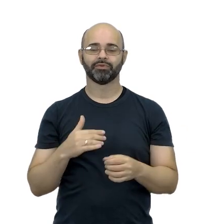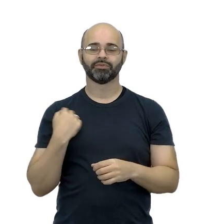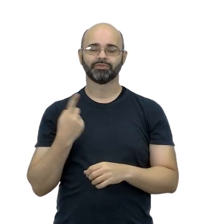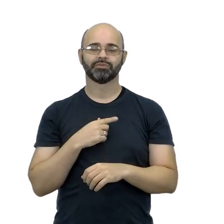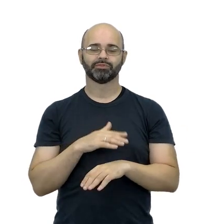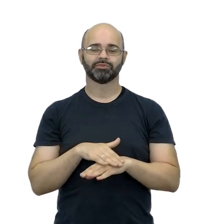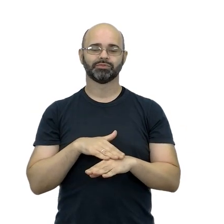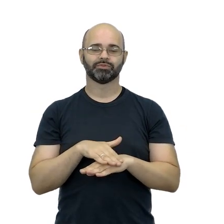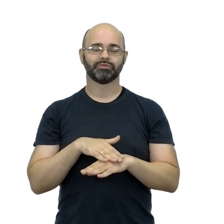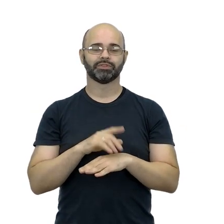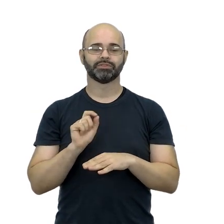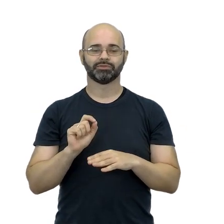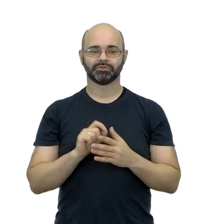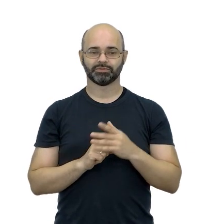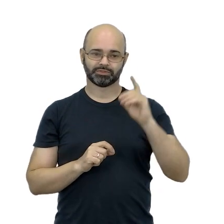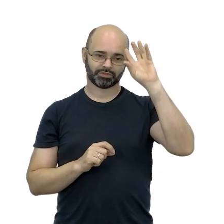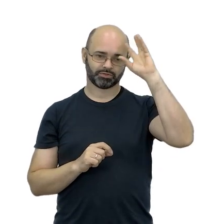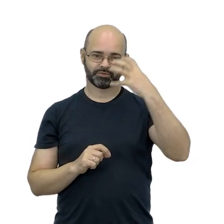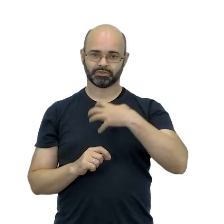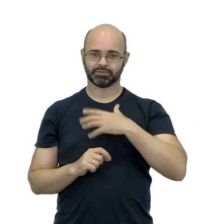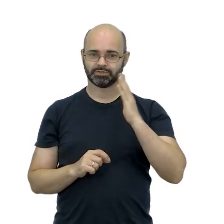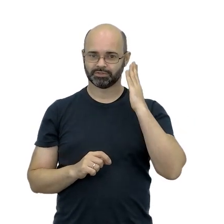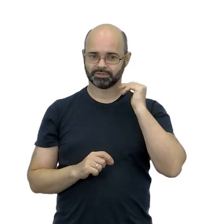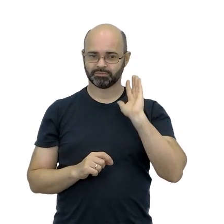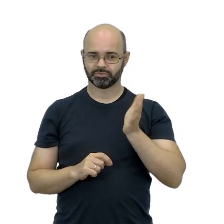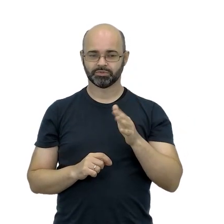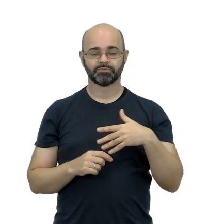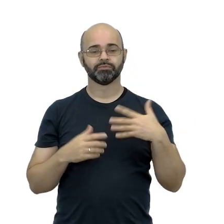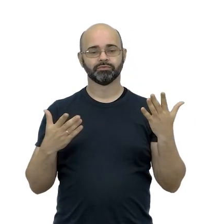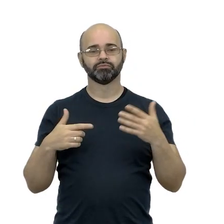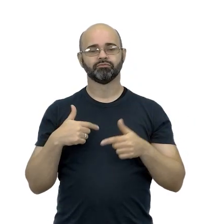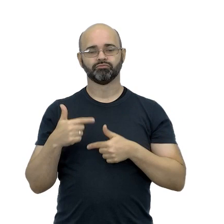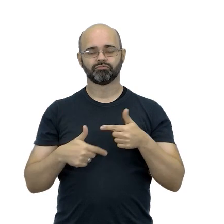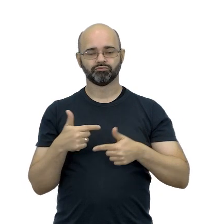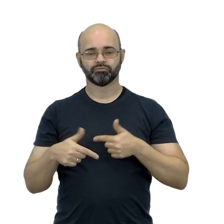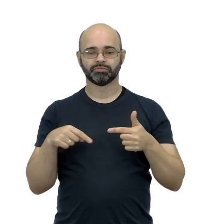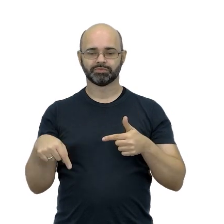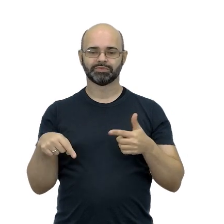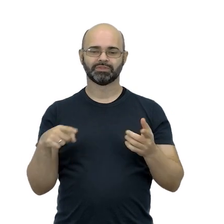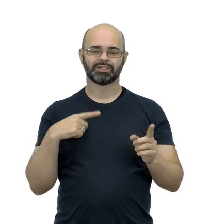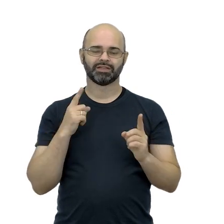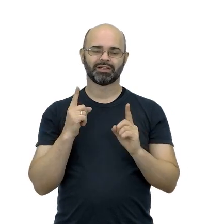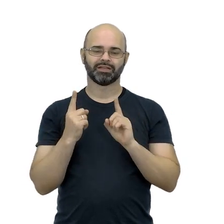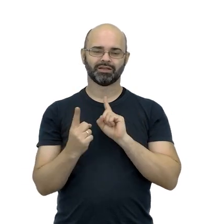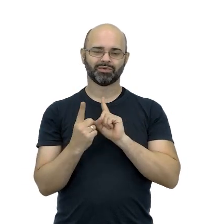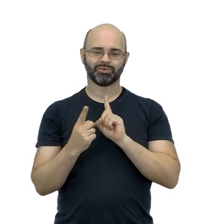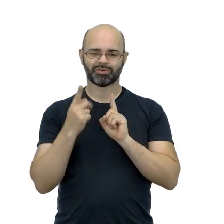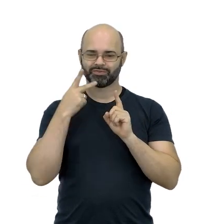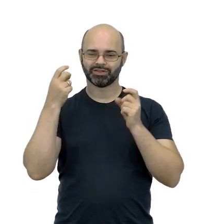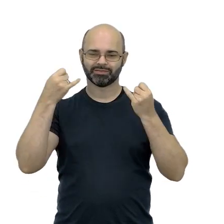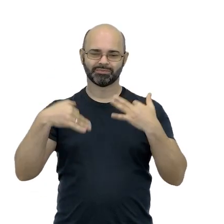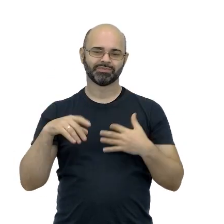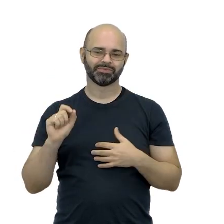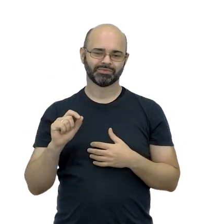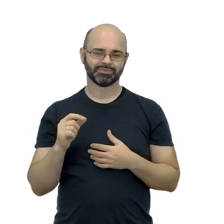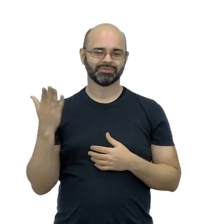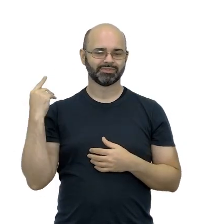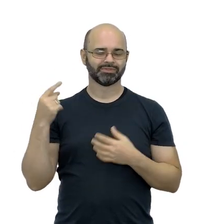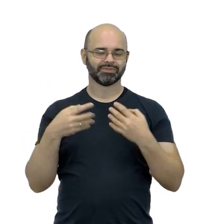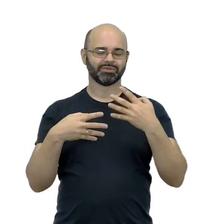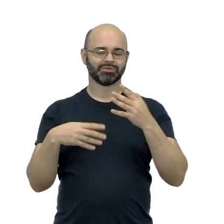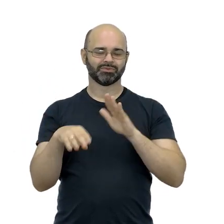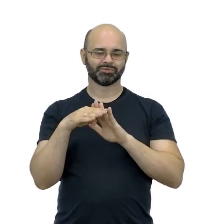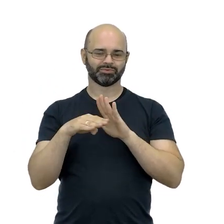gente já viu como vai resolver aí. Trabalhamos esse encontro que nós revisitamos aquele cronograma